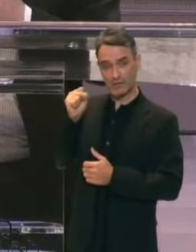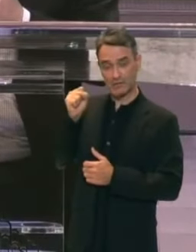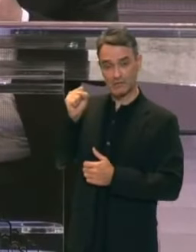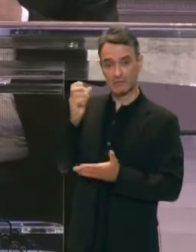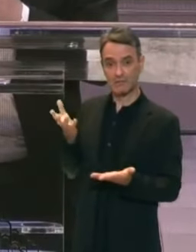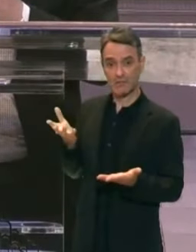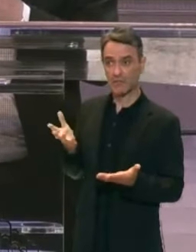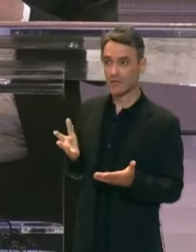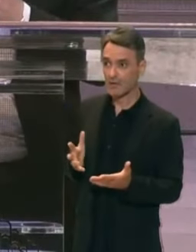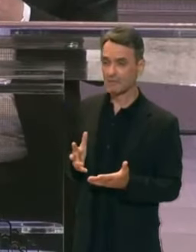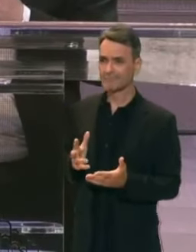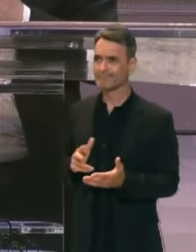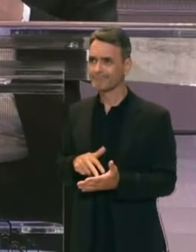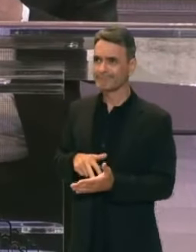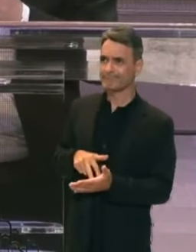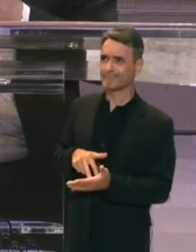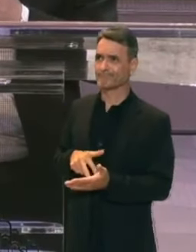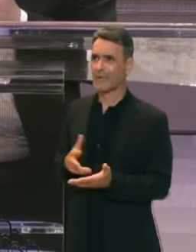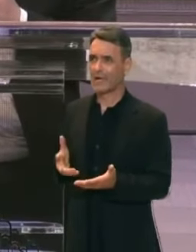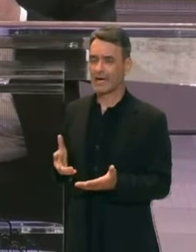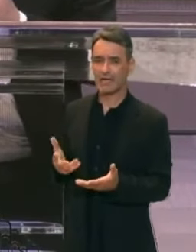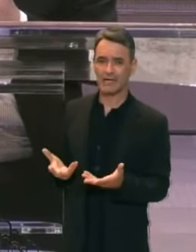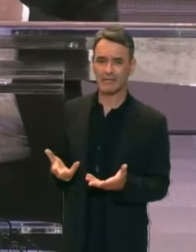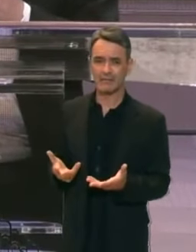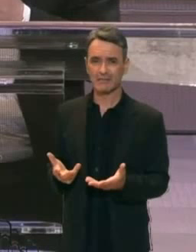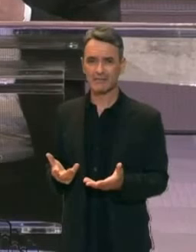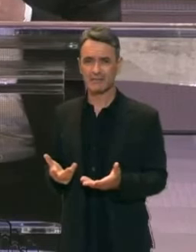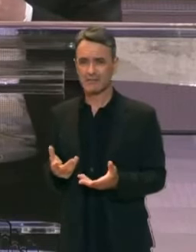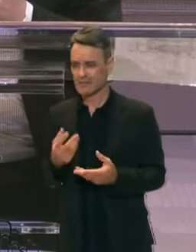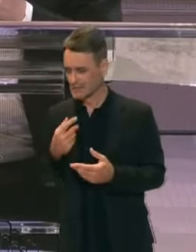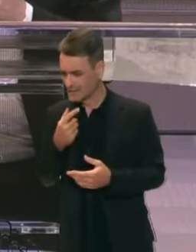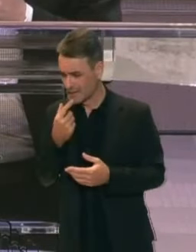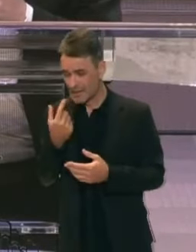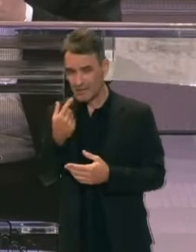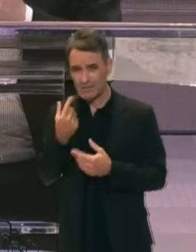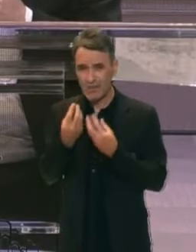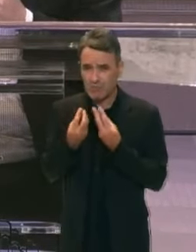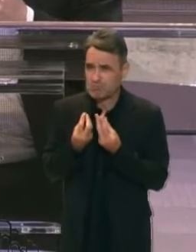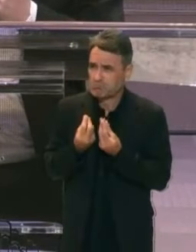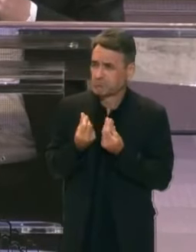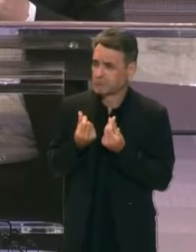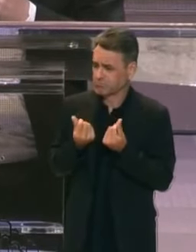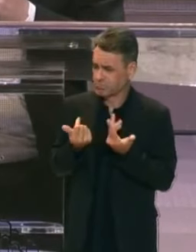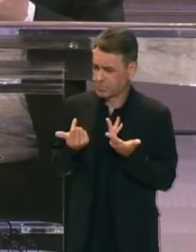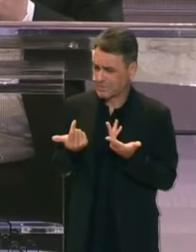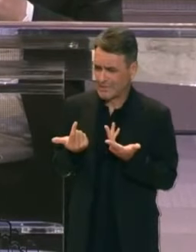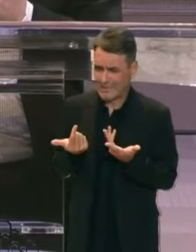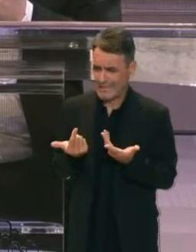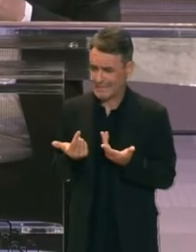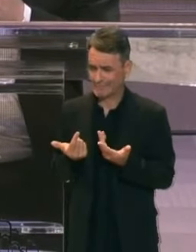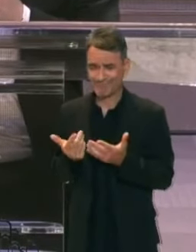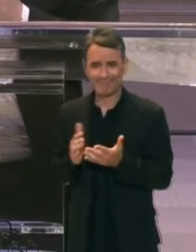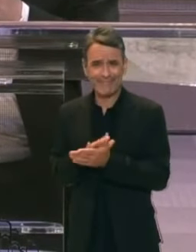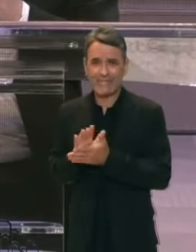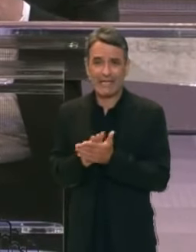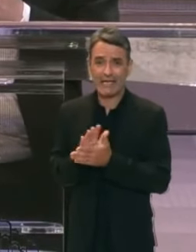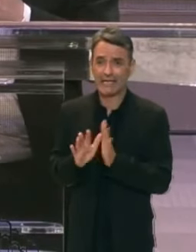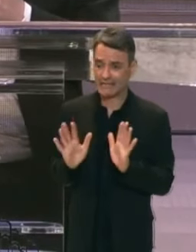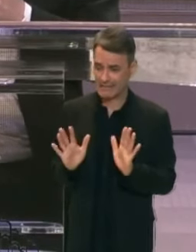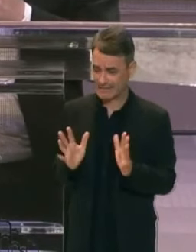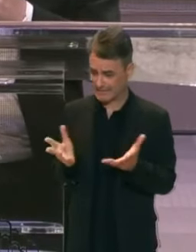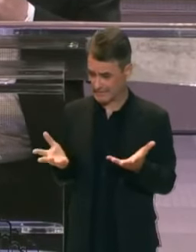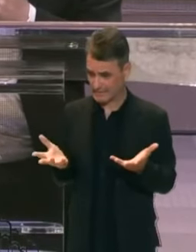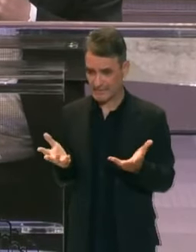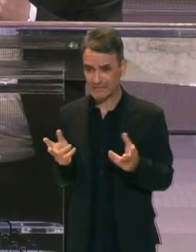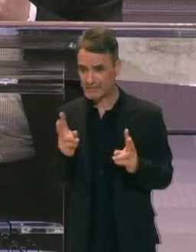e cessarem as moeduras da sua boca, por já serem poucos, e se escurecerem os que